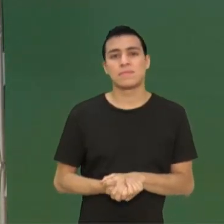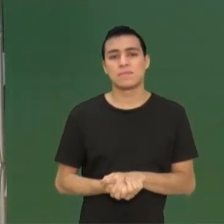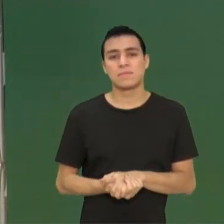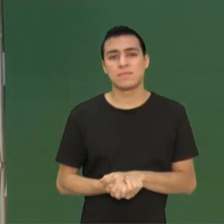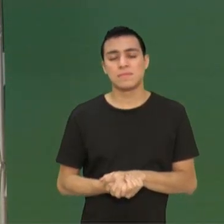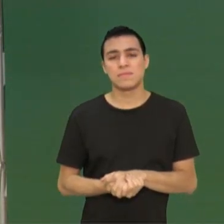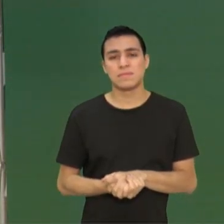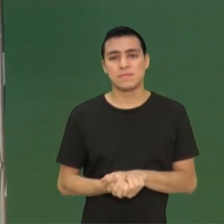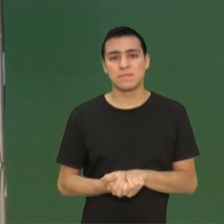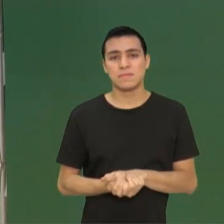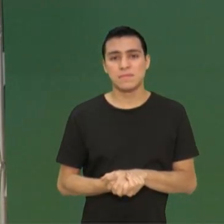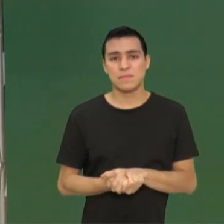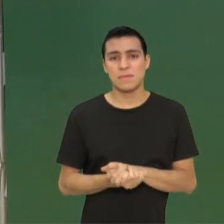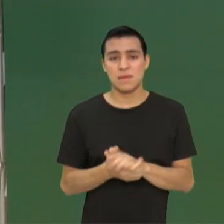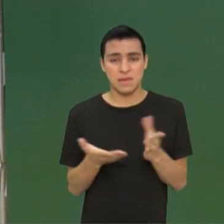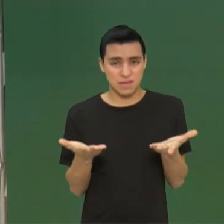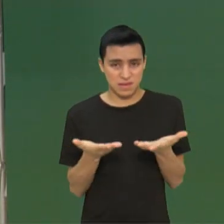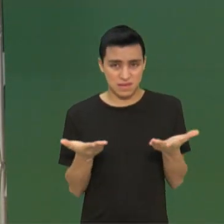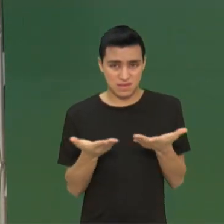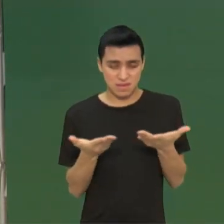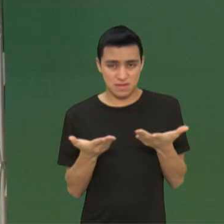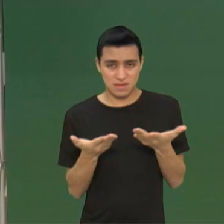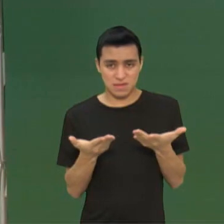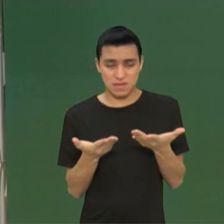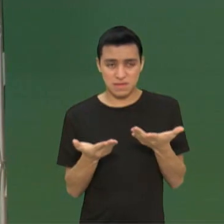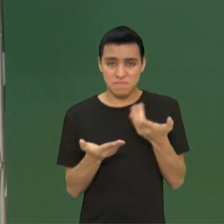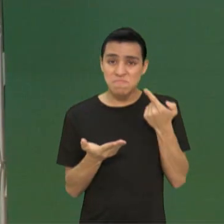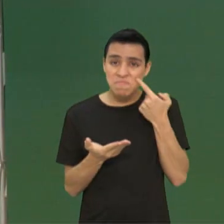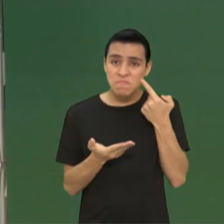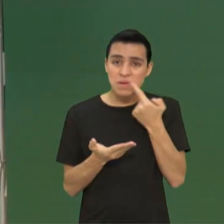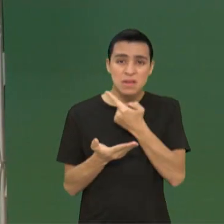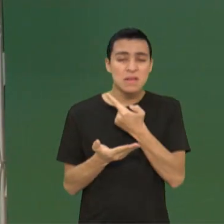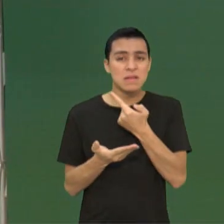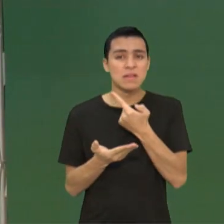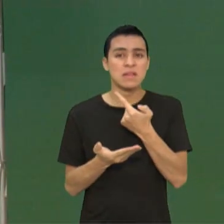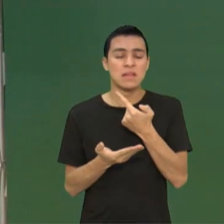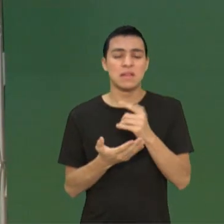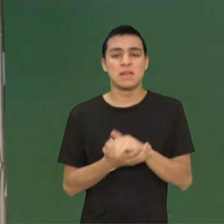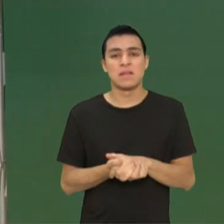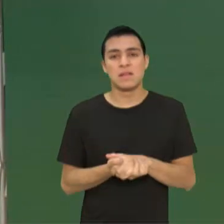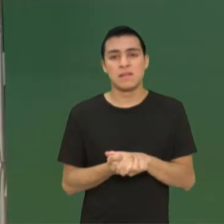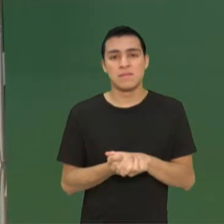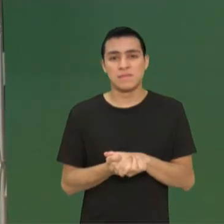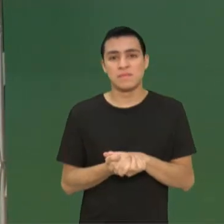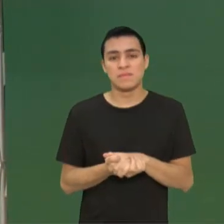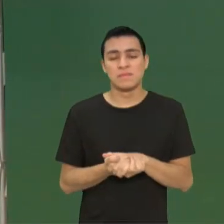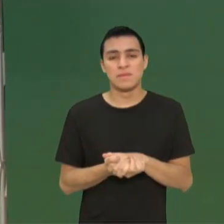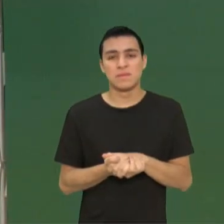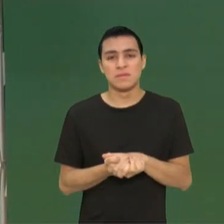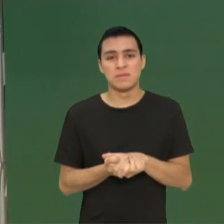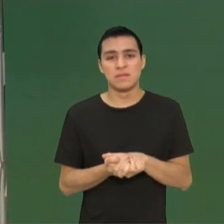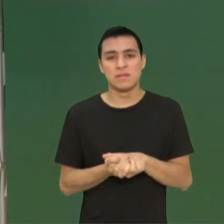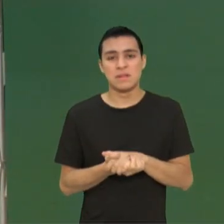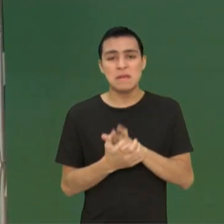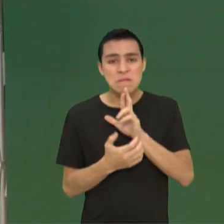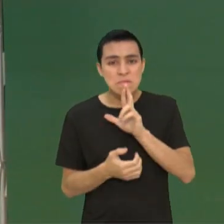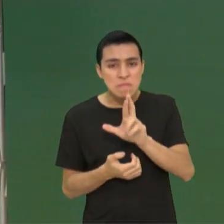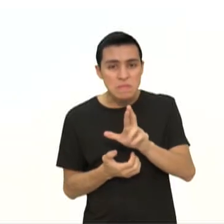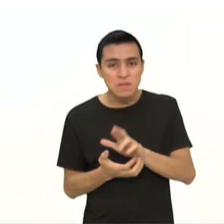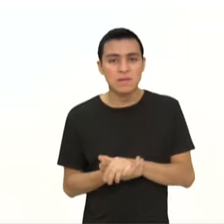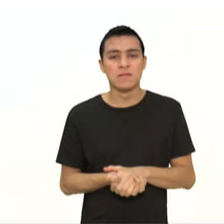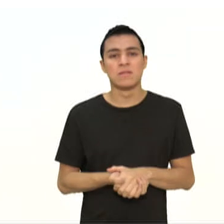mitocondrial. Letra D, DNA mitocondrial. Ou letra E, cristas mitocondriais. Faz aí.